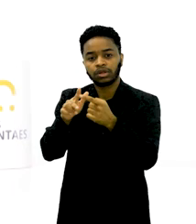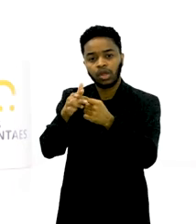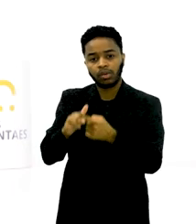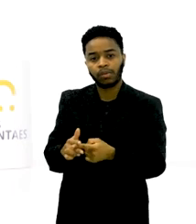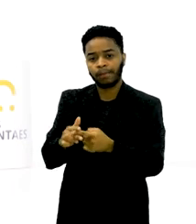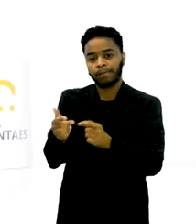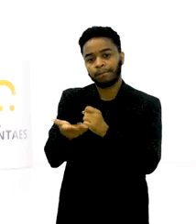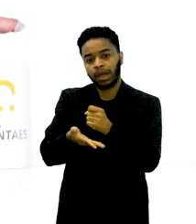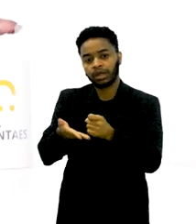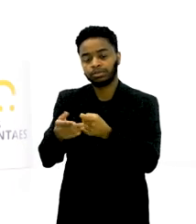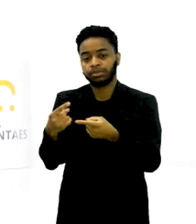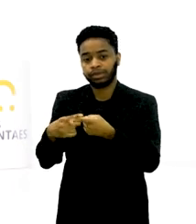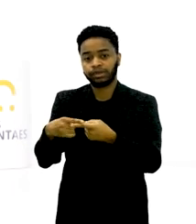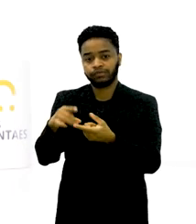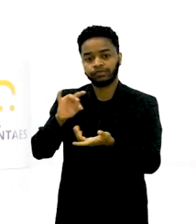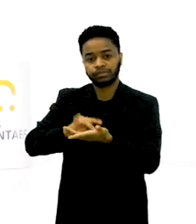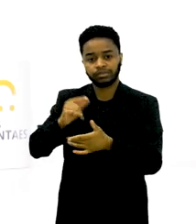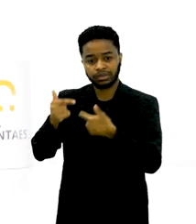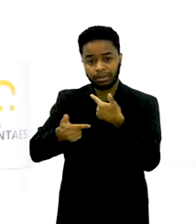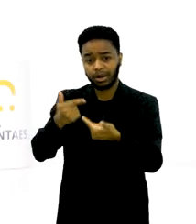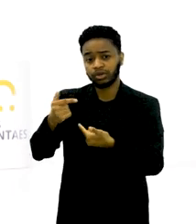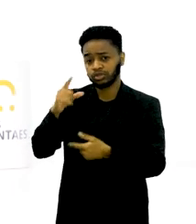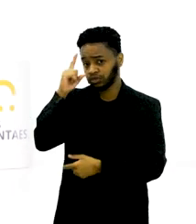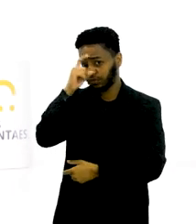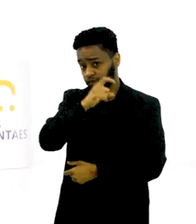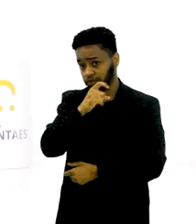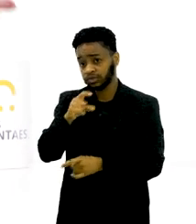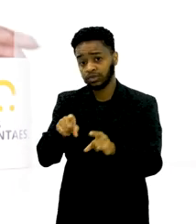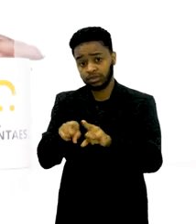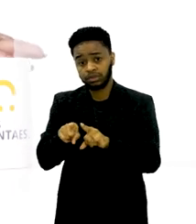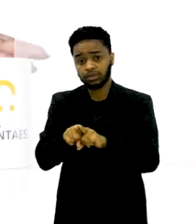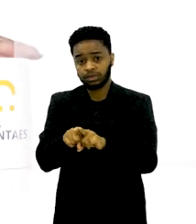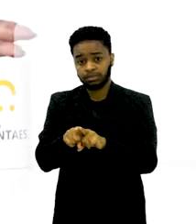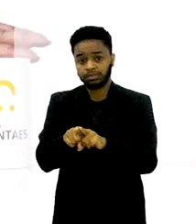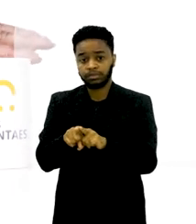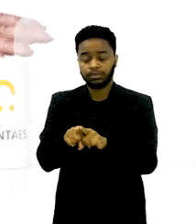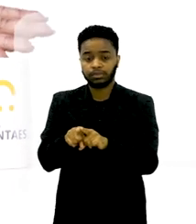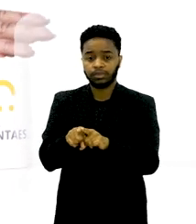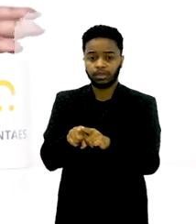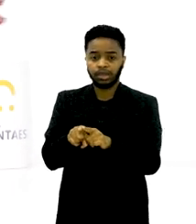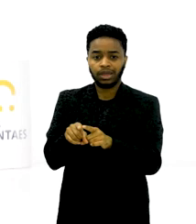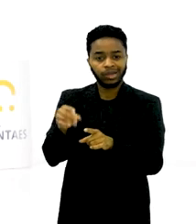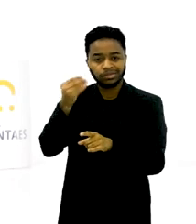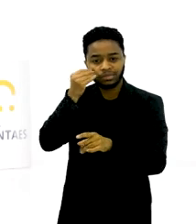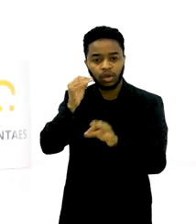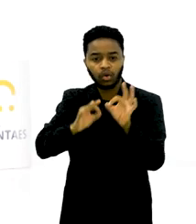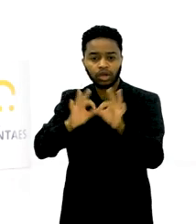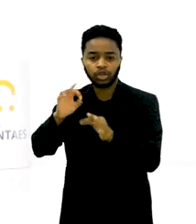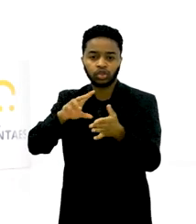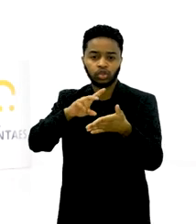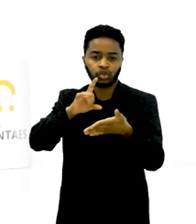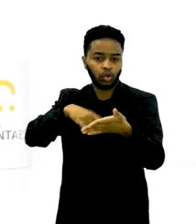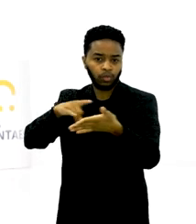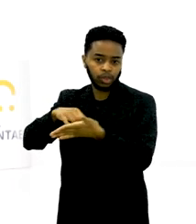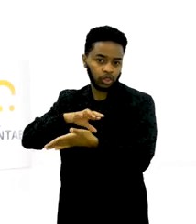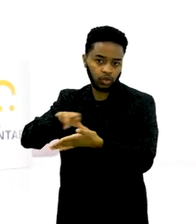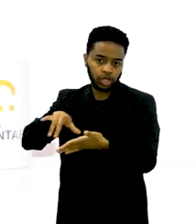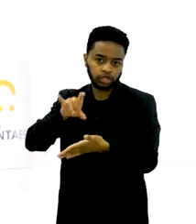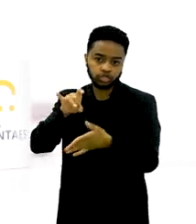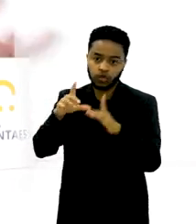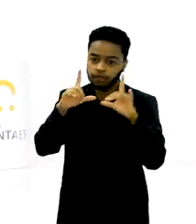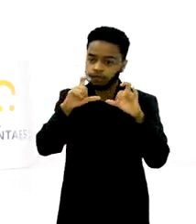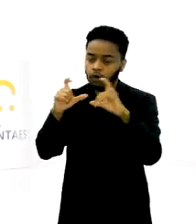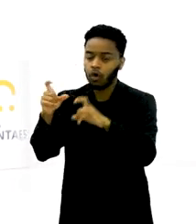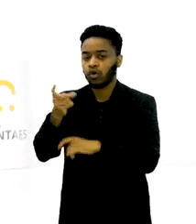tem é é é um trabalho árduo inclusive no só constitução do Acervo ele não é acervo só de foto